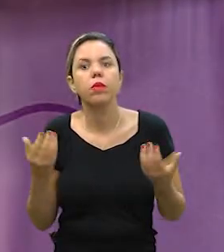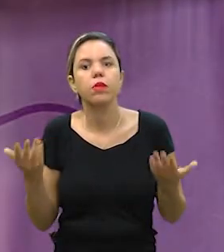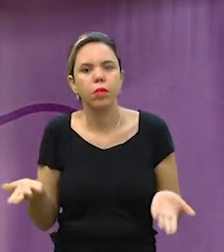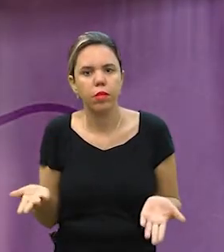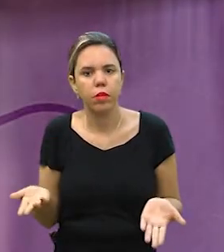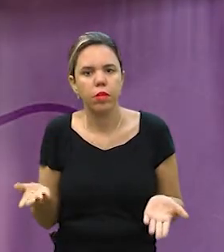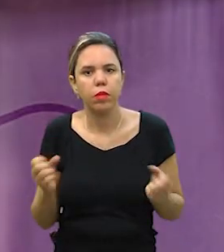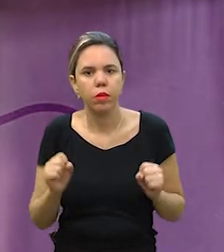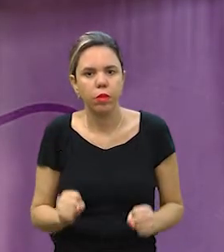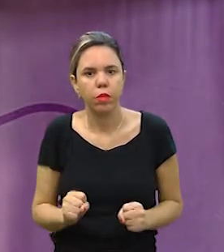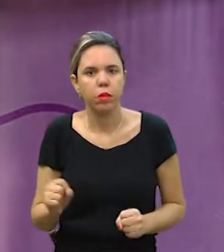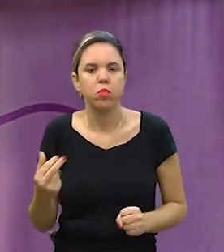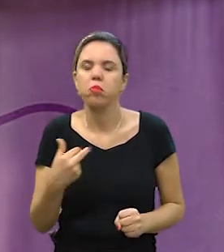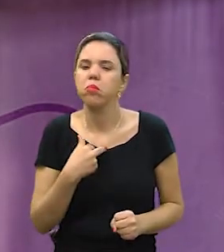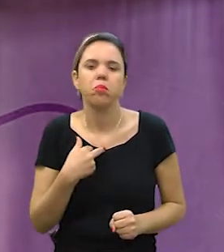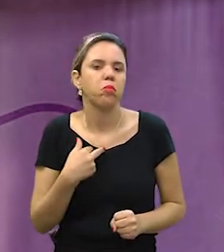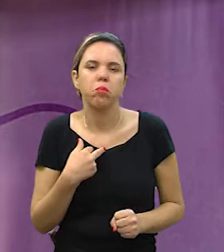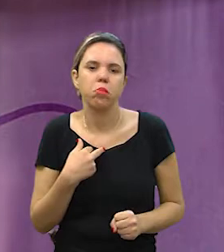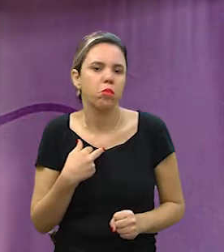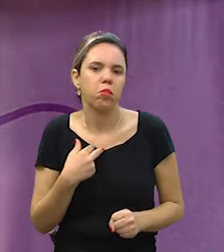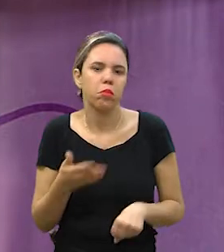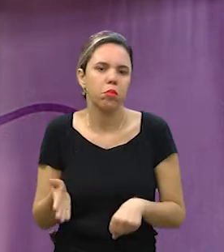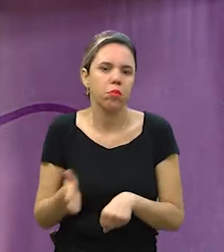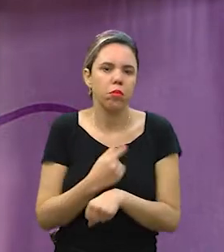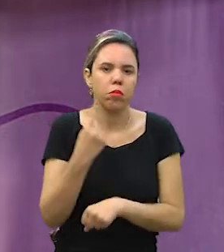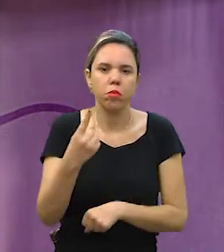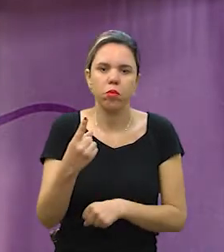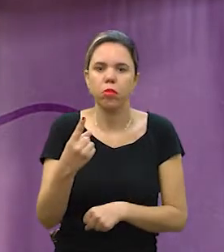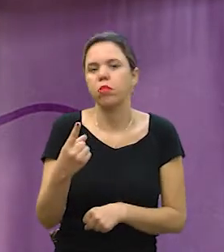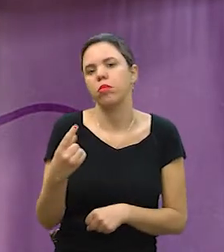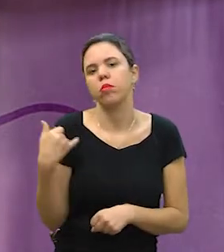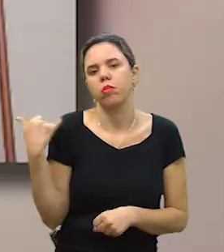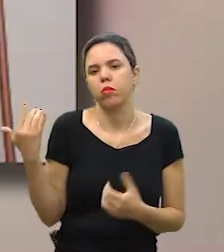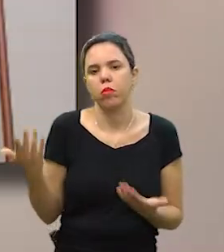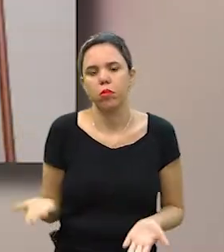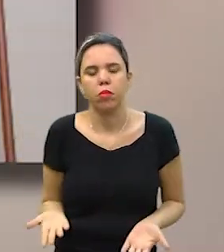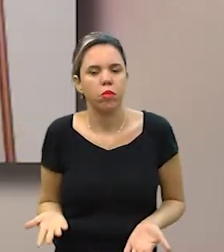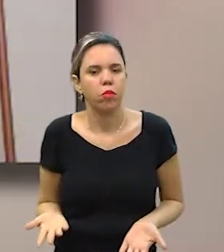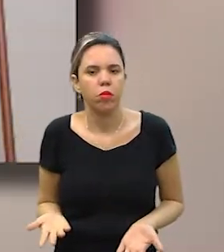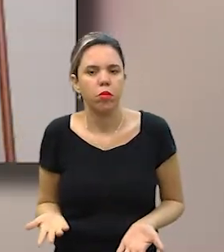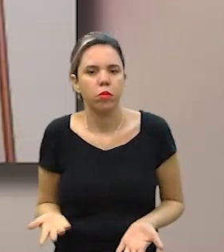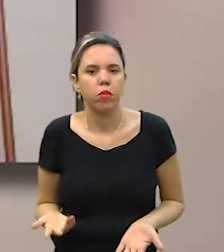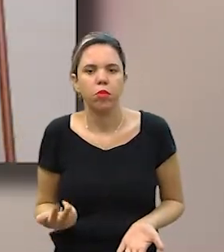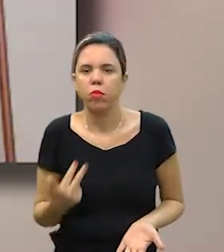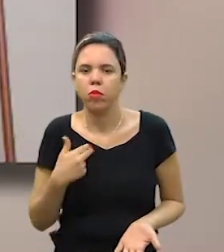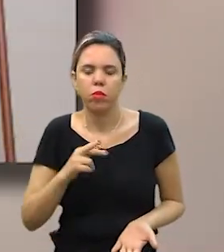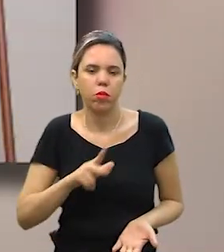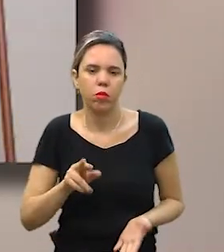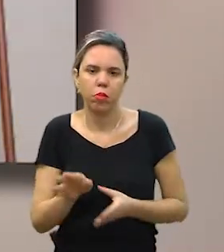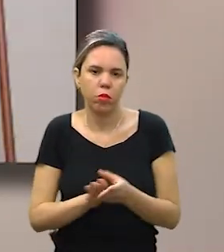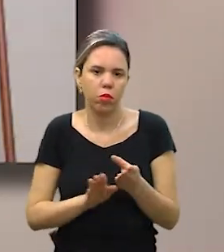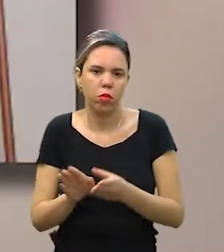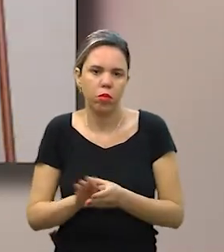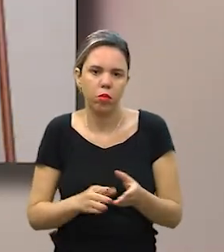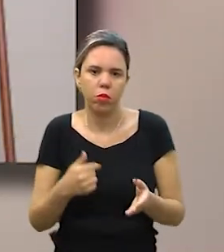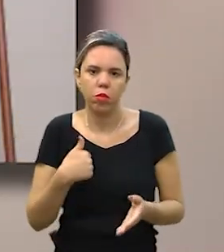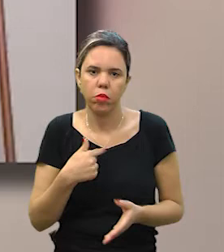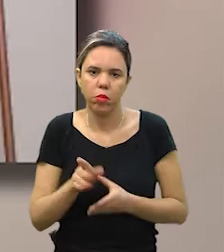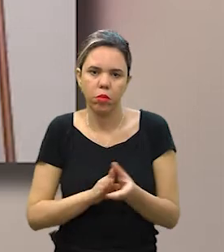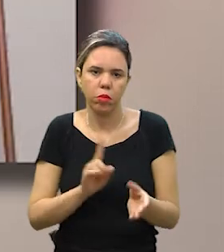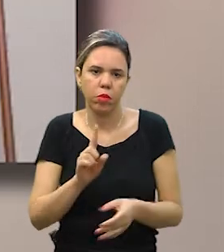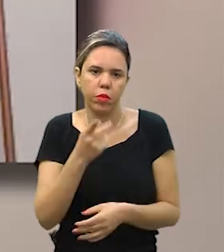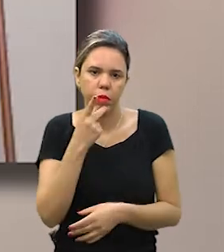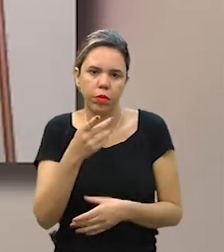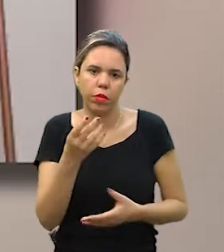E aí? Pode ou não pode antes de 1 ano? Antes de 1 ano não é indicado, eu